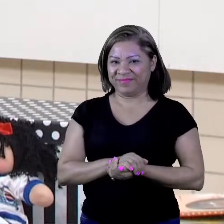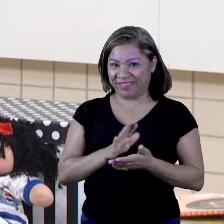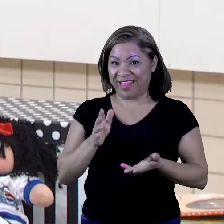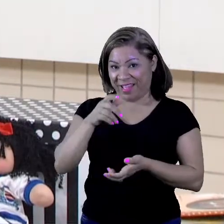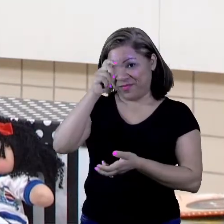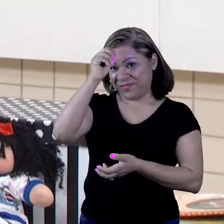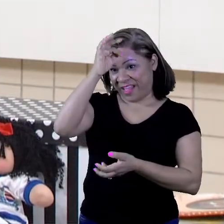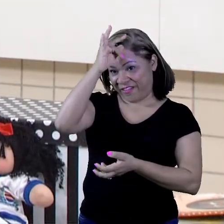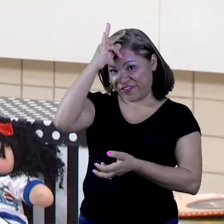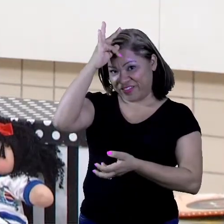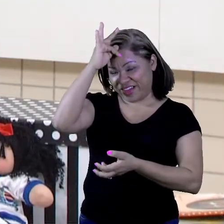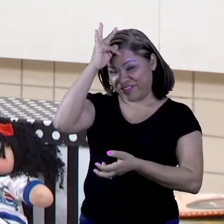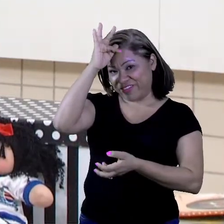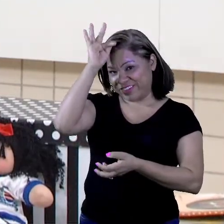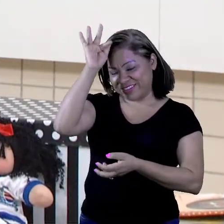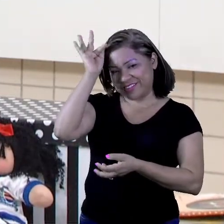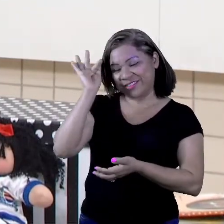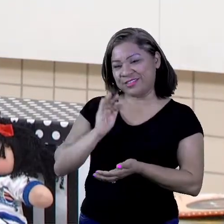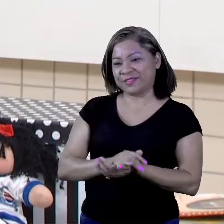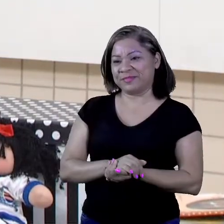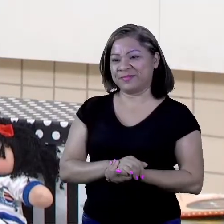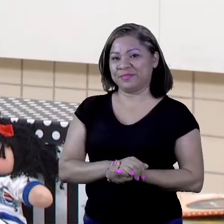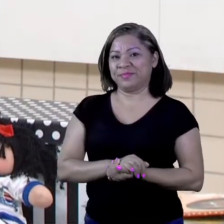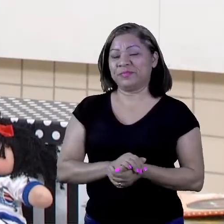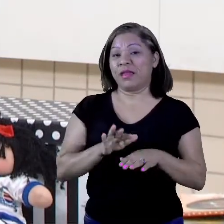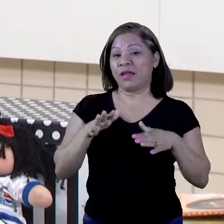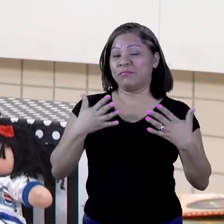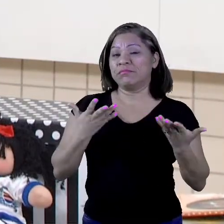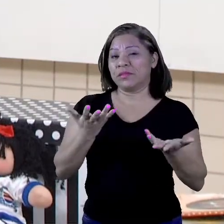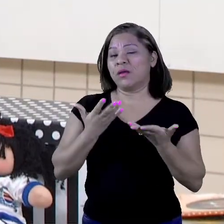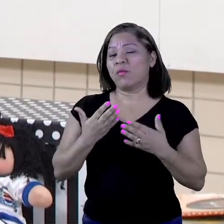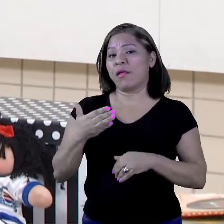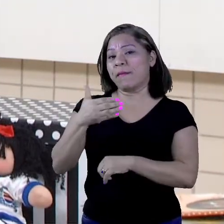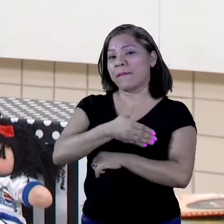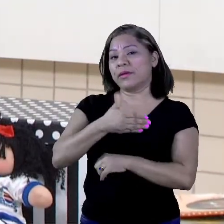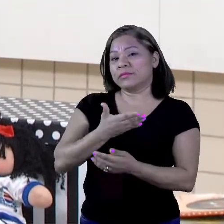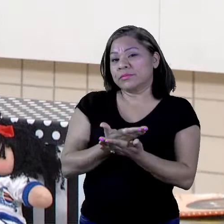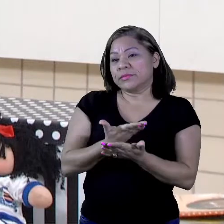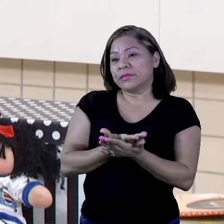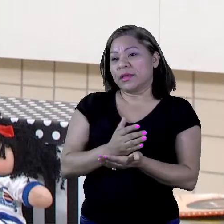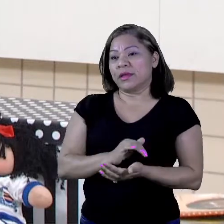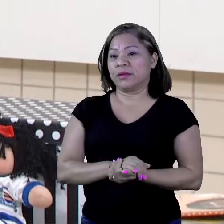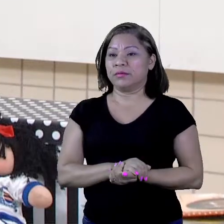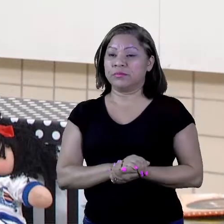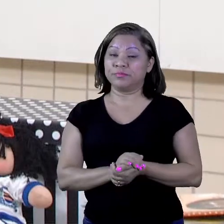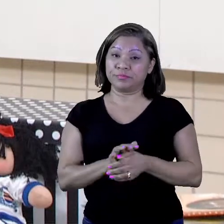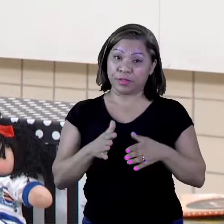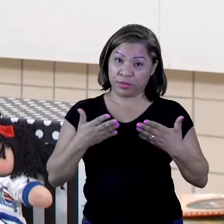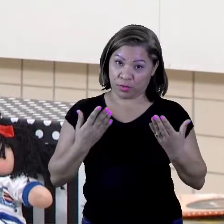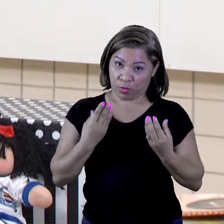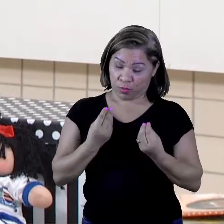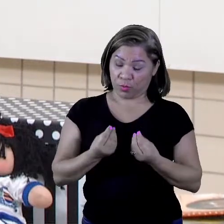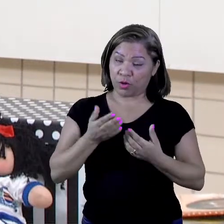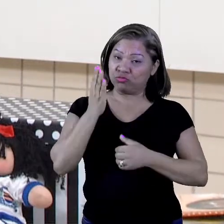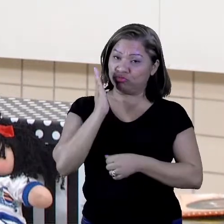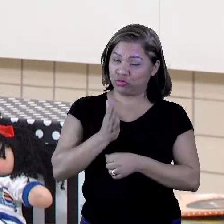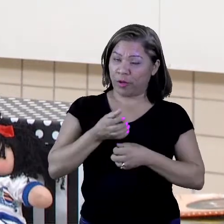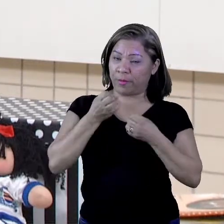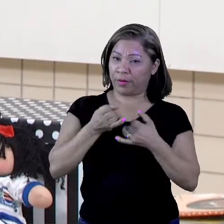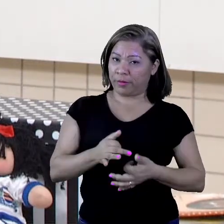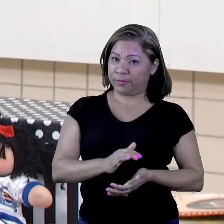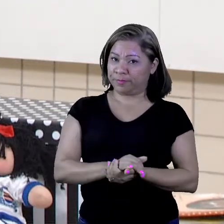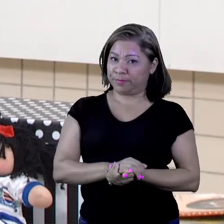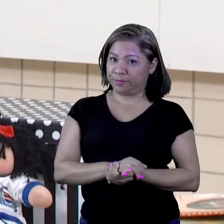Ela não quer ficar sentada, gente. Olha só, eu acho que ela quer participar da aula. Então, olha só, como eu falei, o que nós vamos fazer hoje? Nós vamos, na